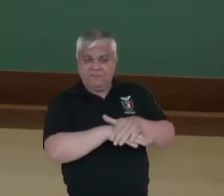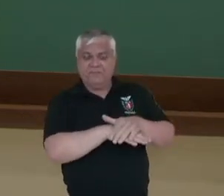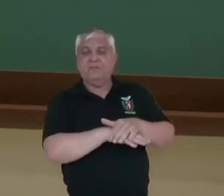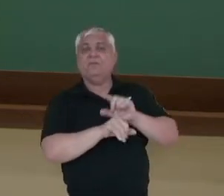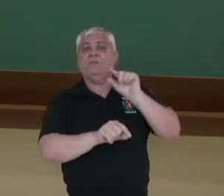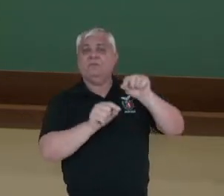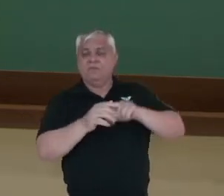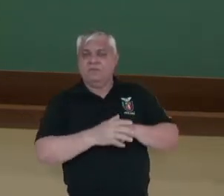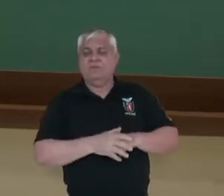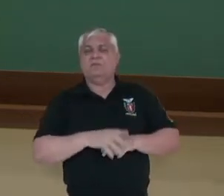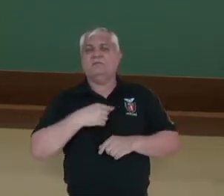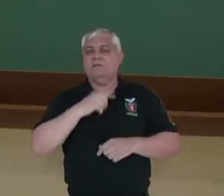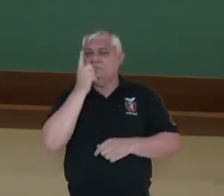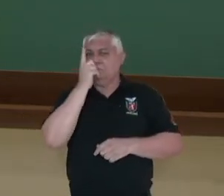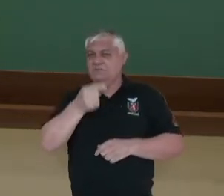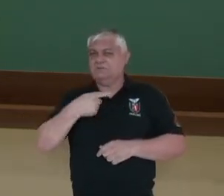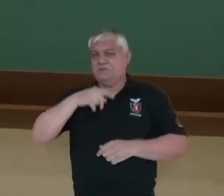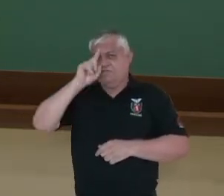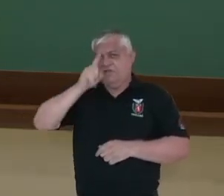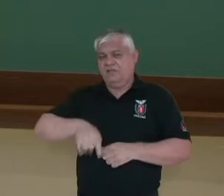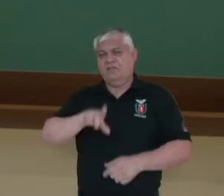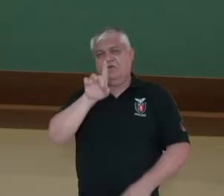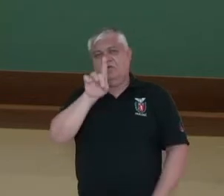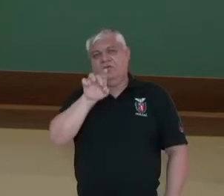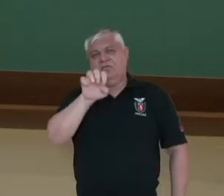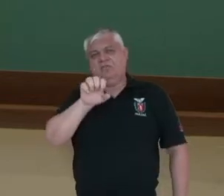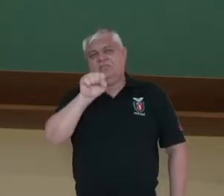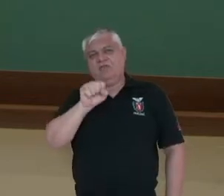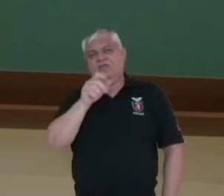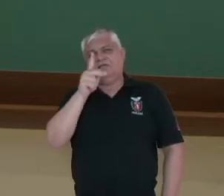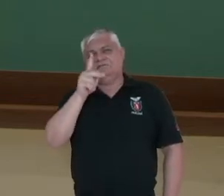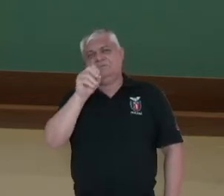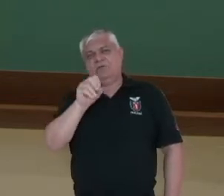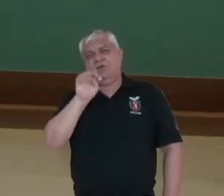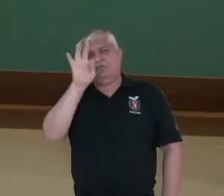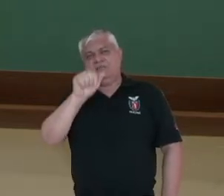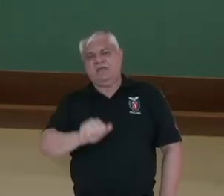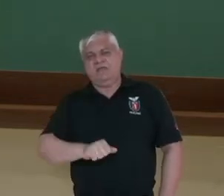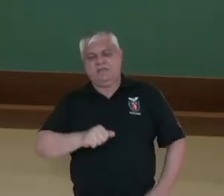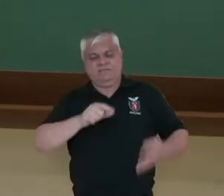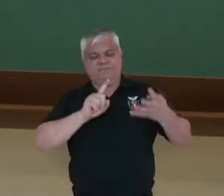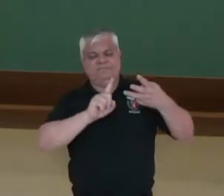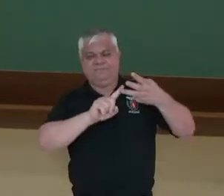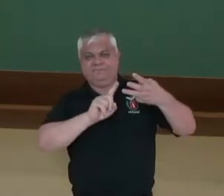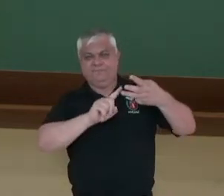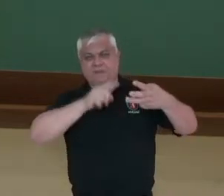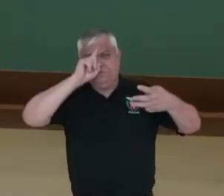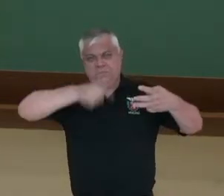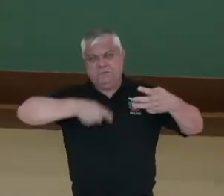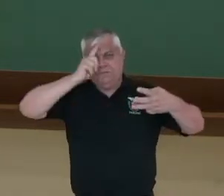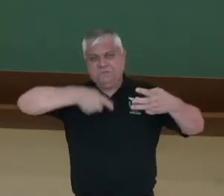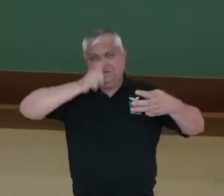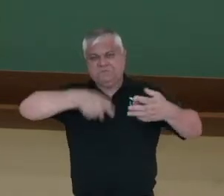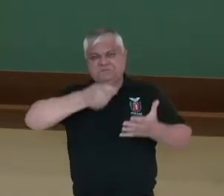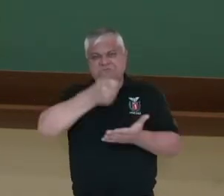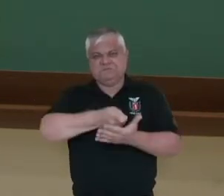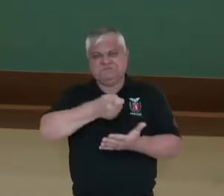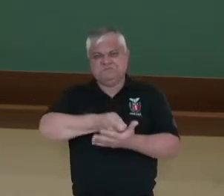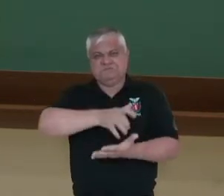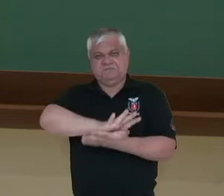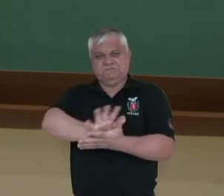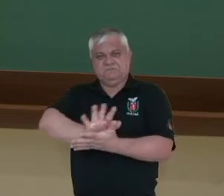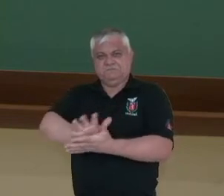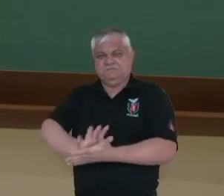claro, Montesquieu está se referindo ao déspota. Essa palavra, inclusive, governo despótico, não é